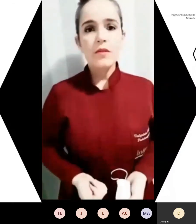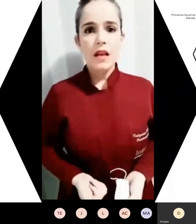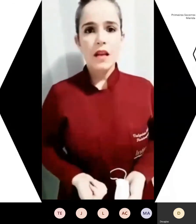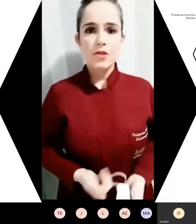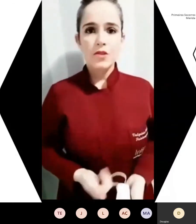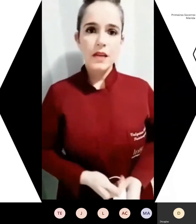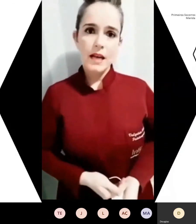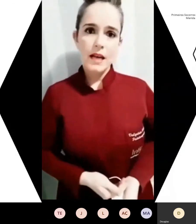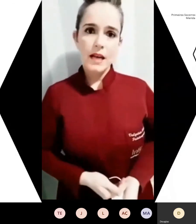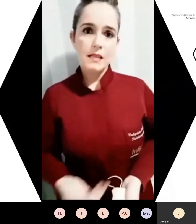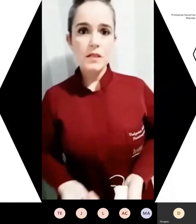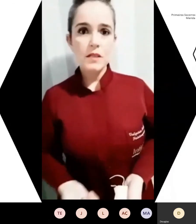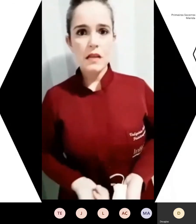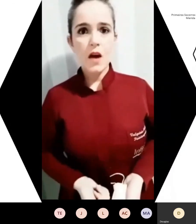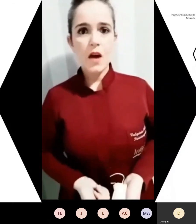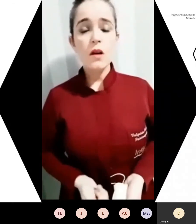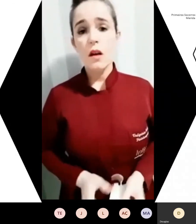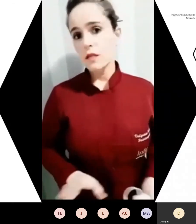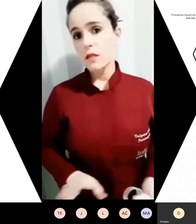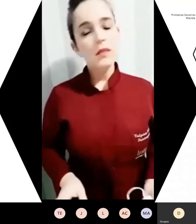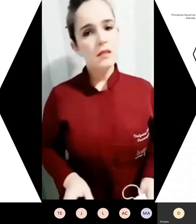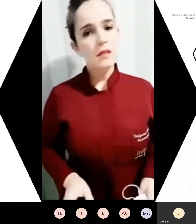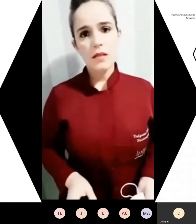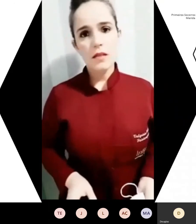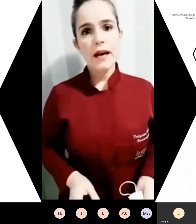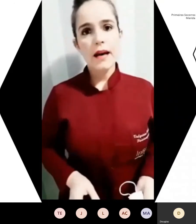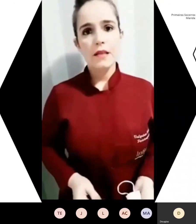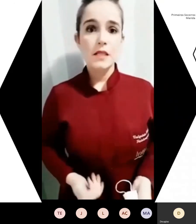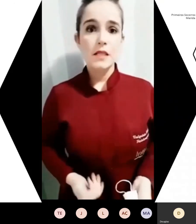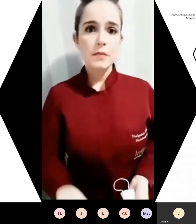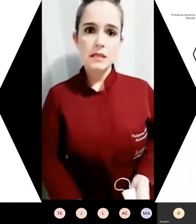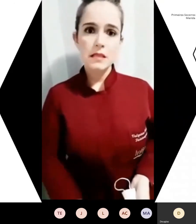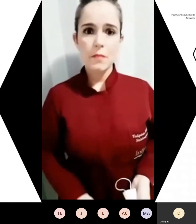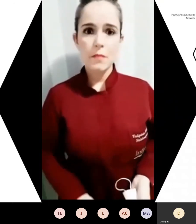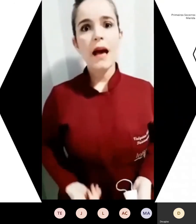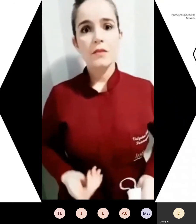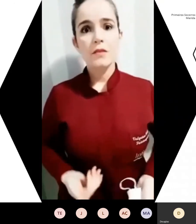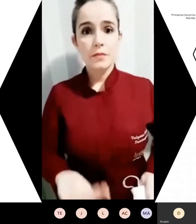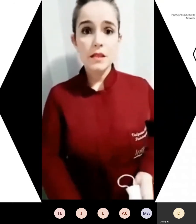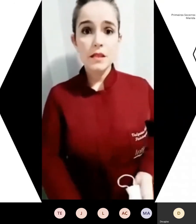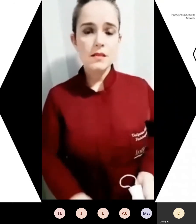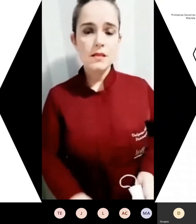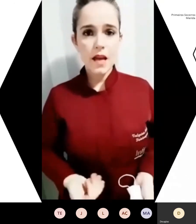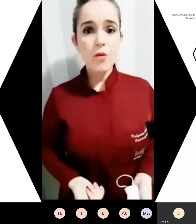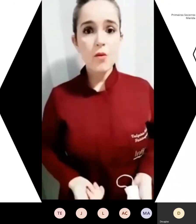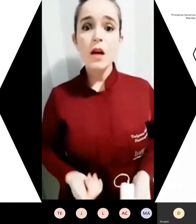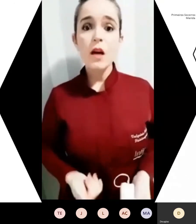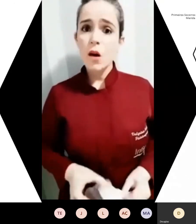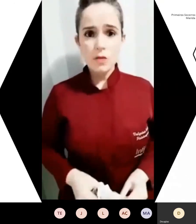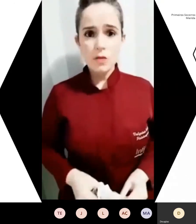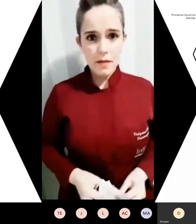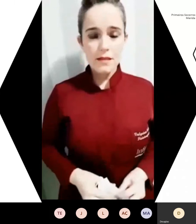você tem o privilégio de ficar em casa e não precisar ir à rua, você não precisa usar a máscara, mas se você precisa trabalhar, se você precisa sair